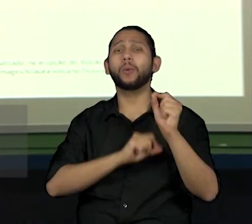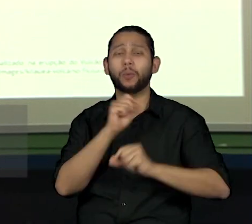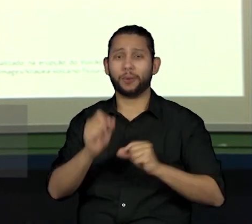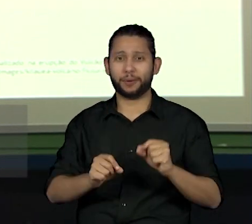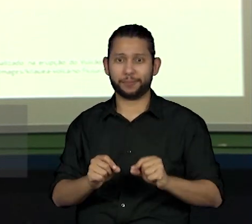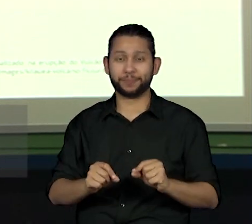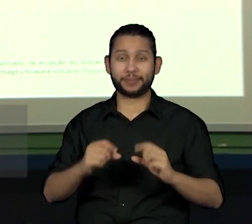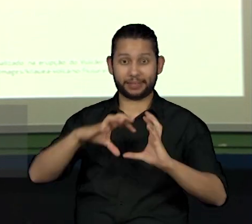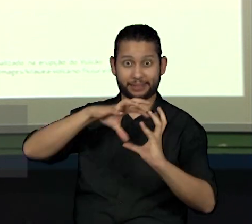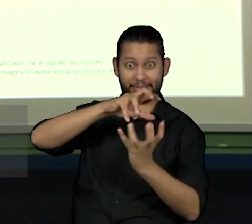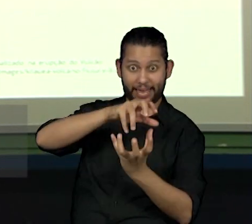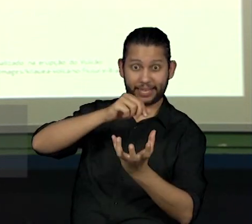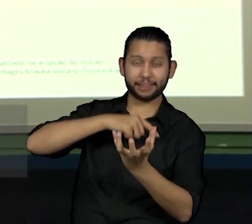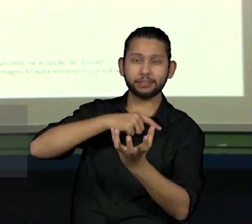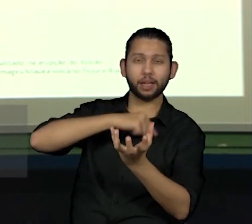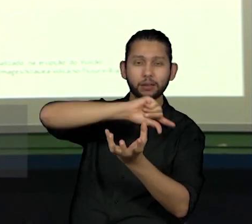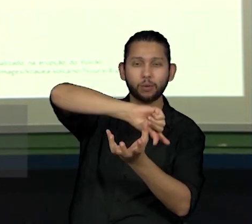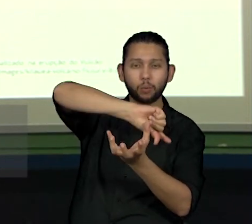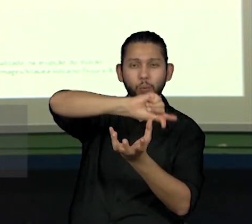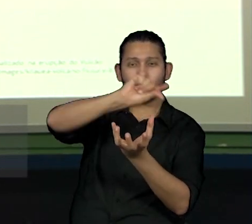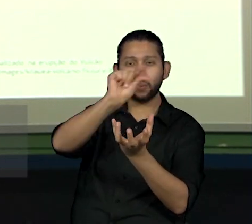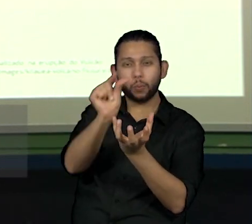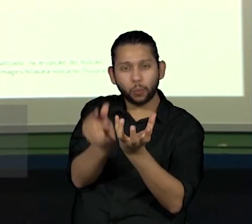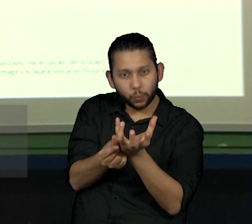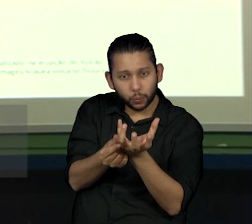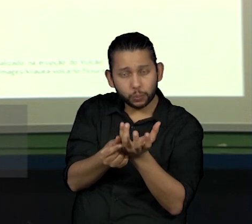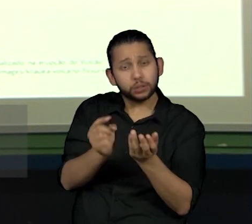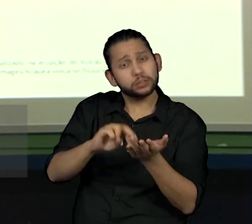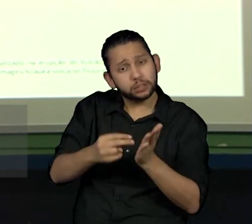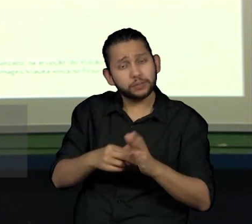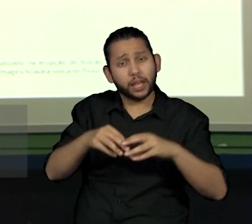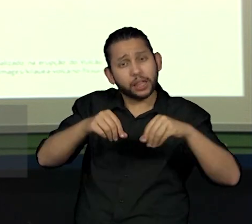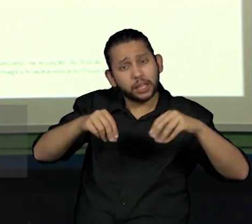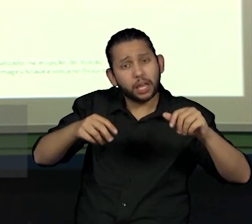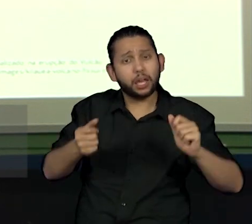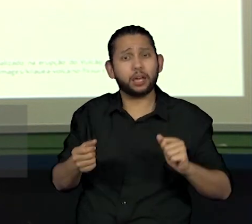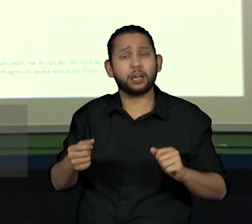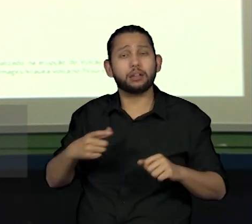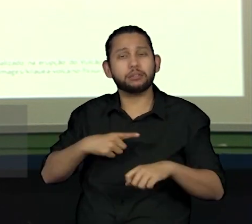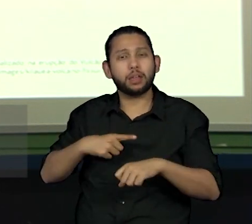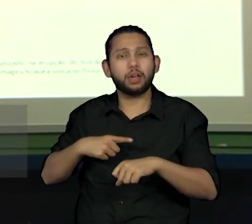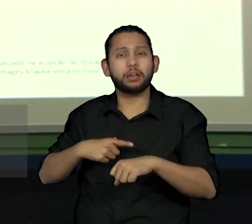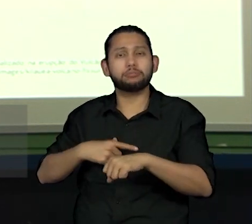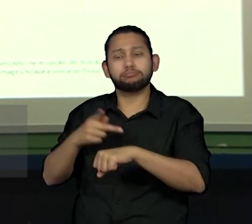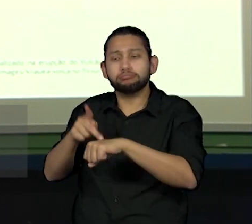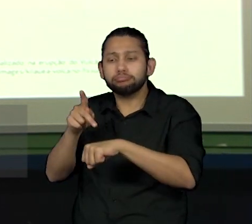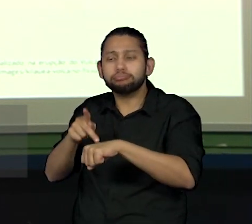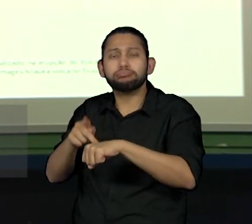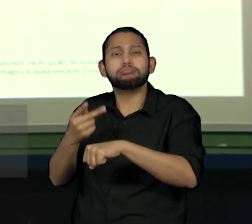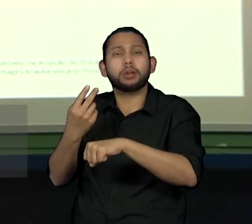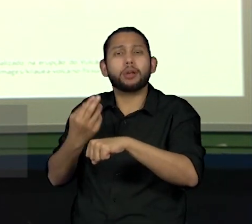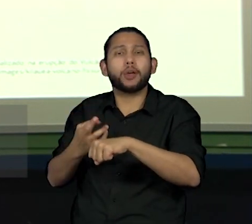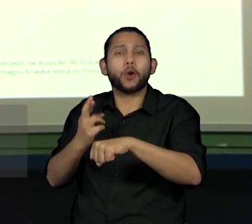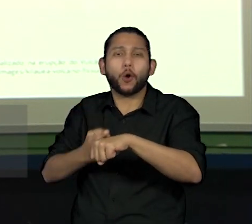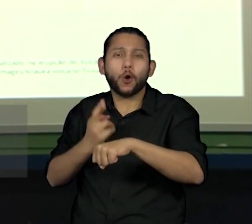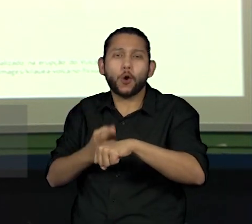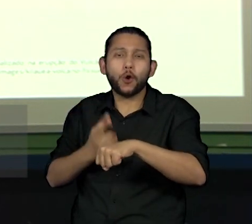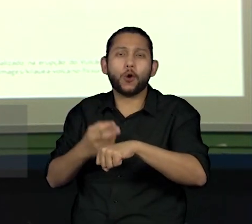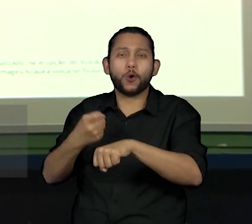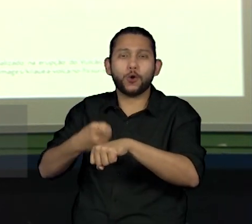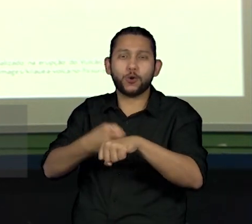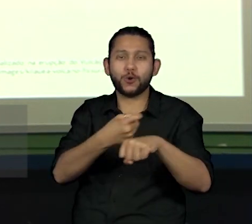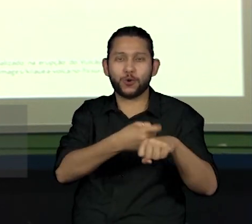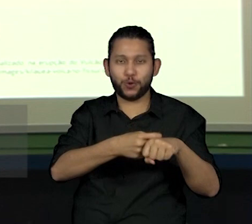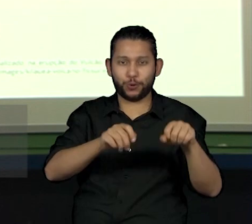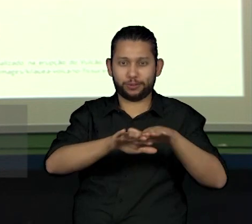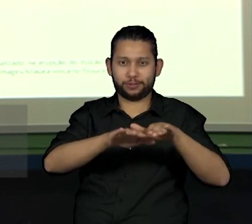gente, a superfície, ela é formada do quê? De solos e rochas, né? Ou seja, lembrando, né, nas suas aulas aí, que os solos